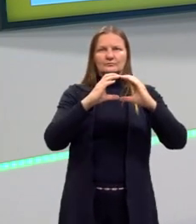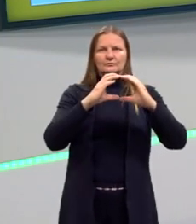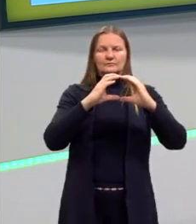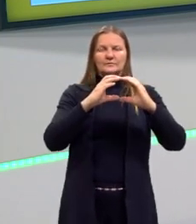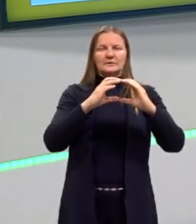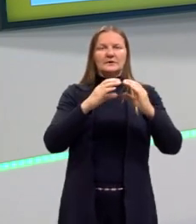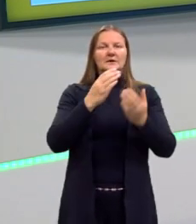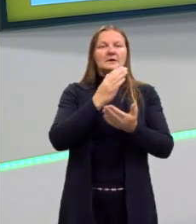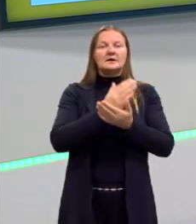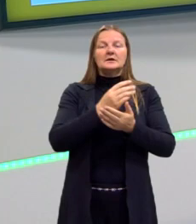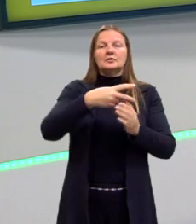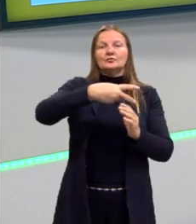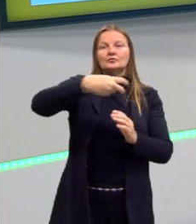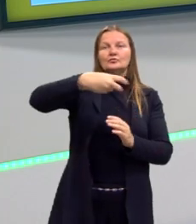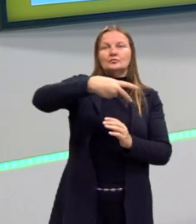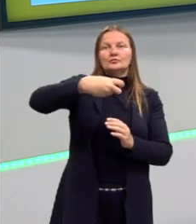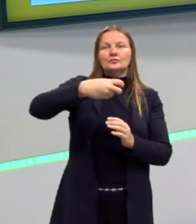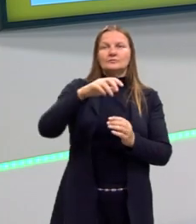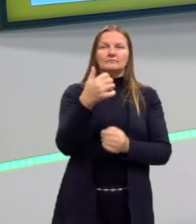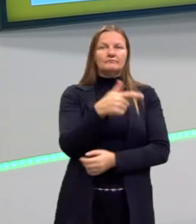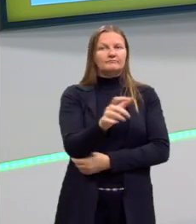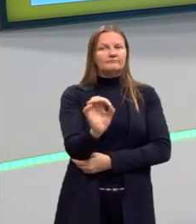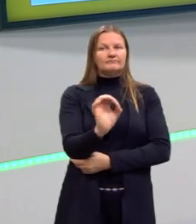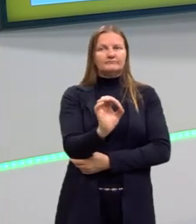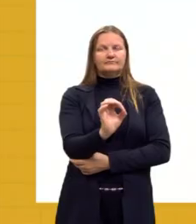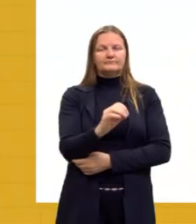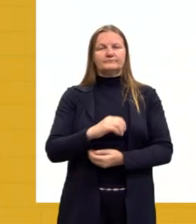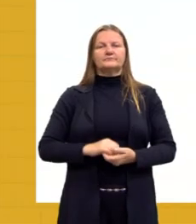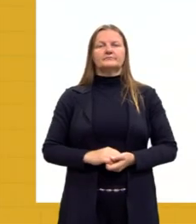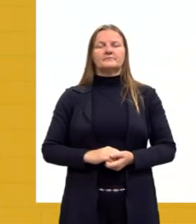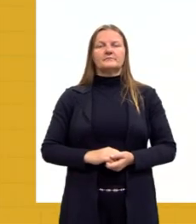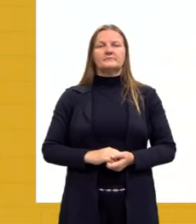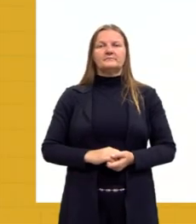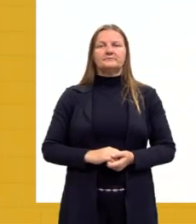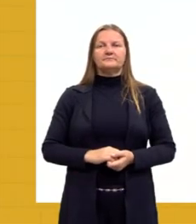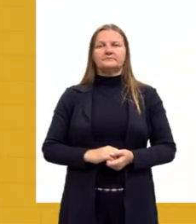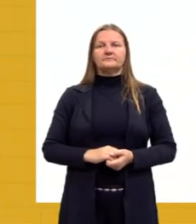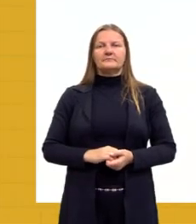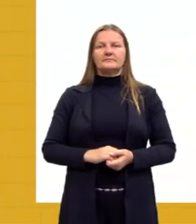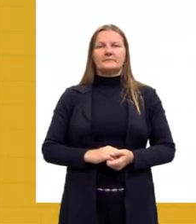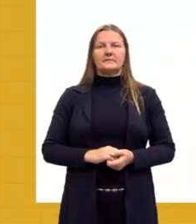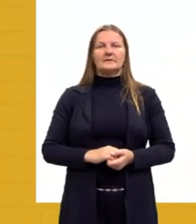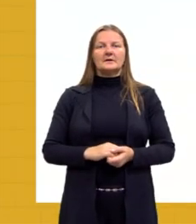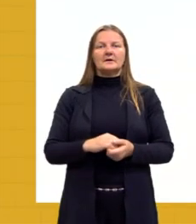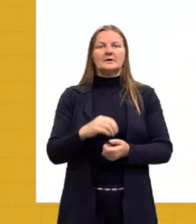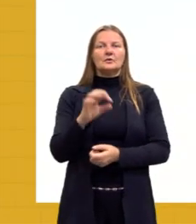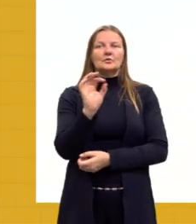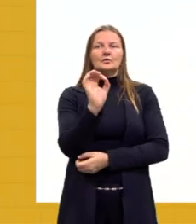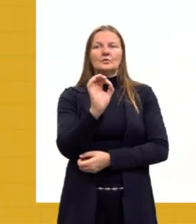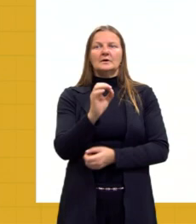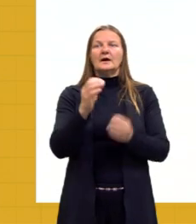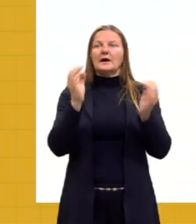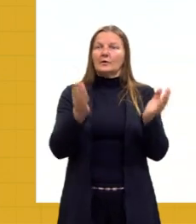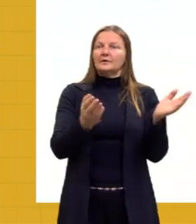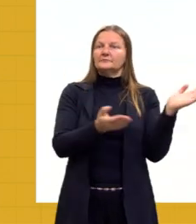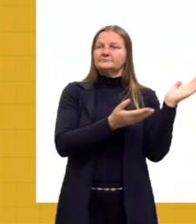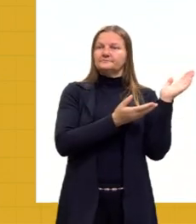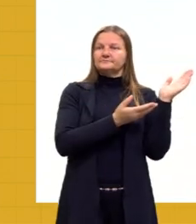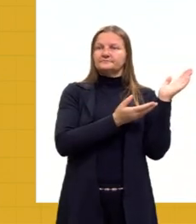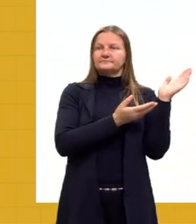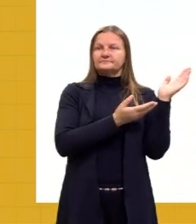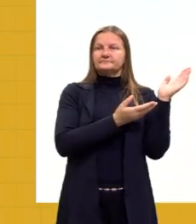dupla ligação no meio não tem nenhum risquinho aqui a fora da cadeia principal e isso é uma cadeia na hora mágica já a fica